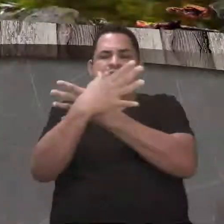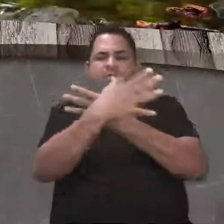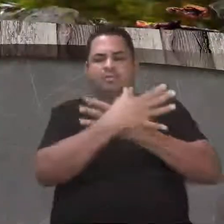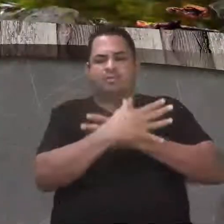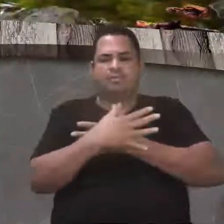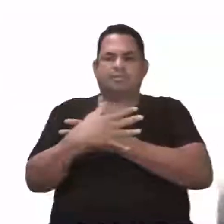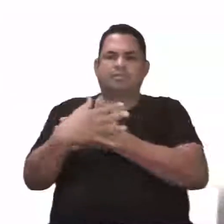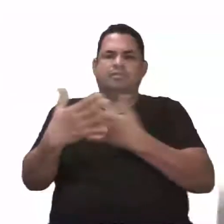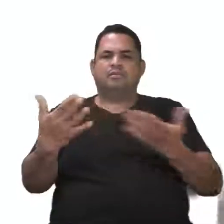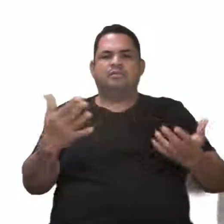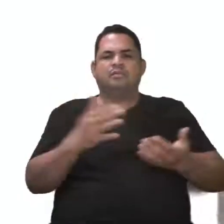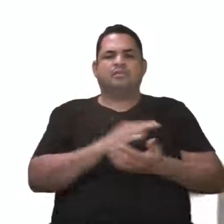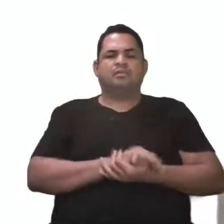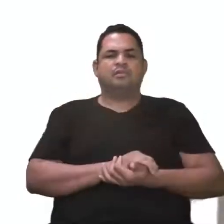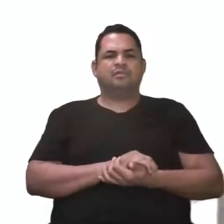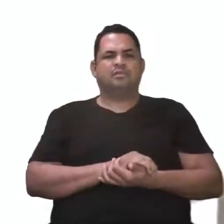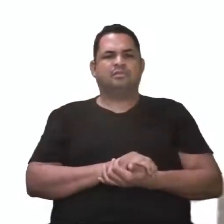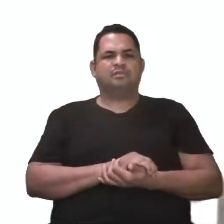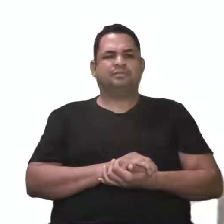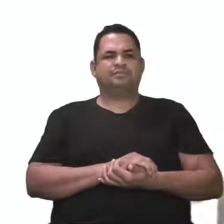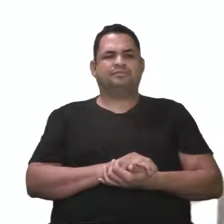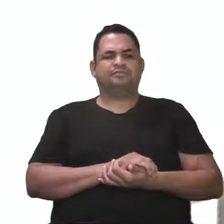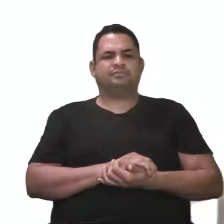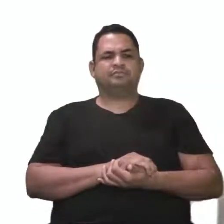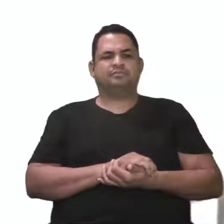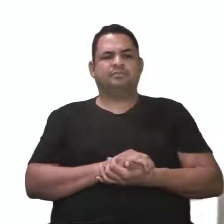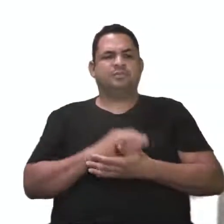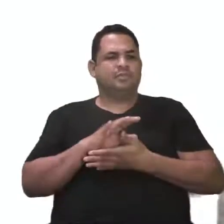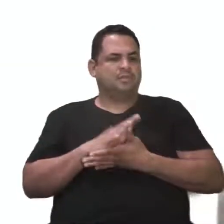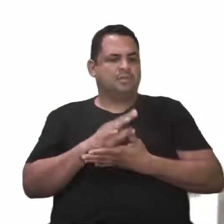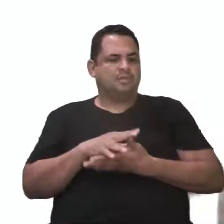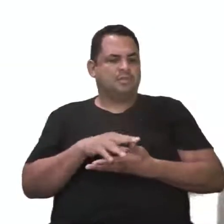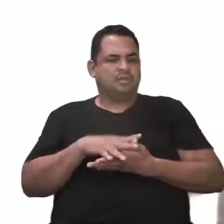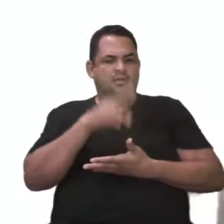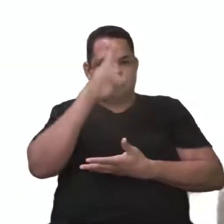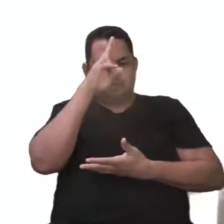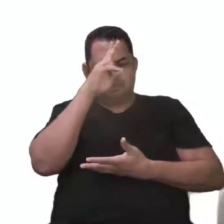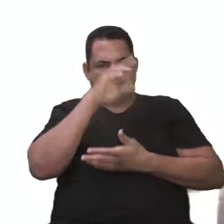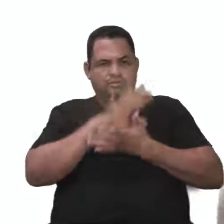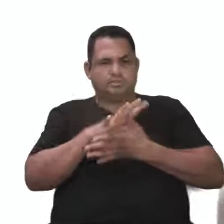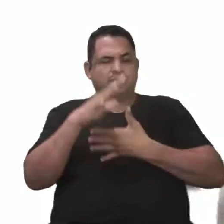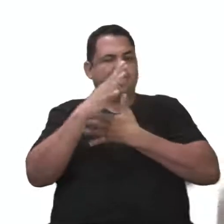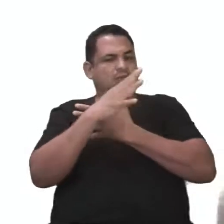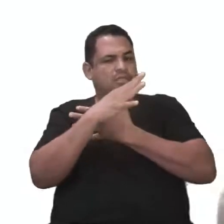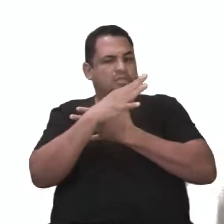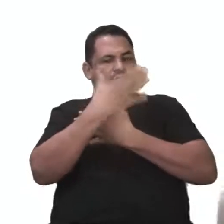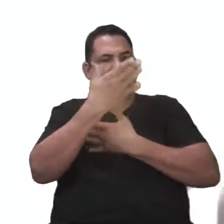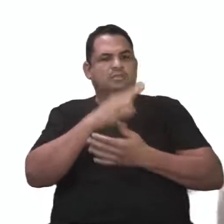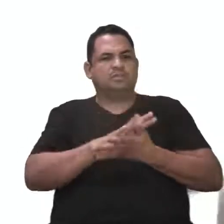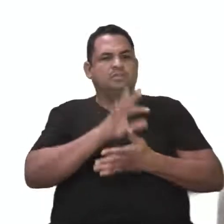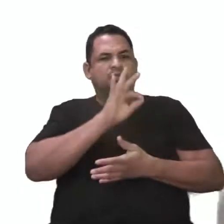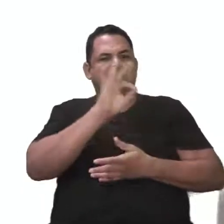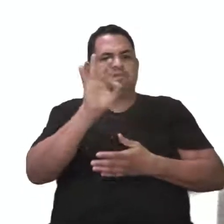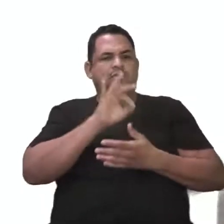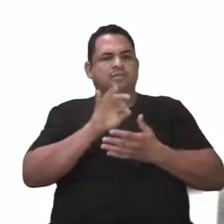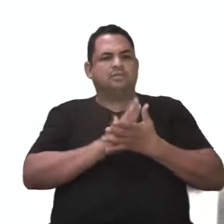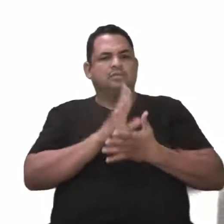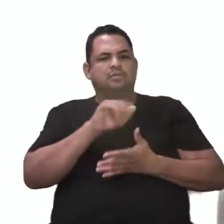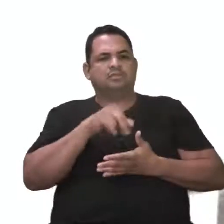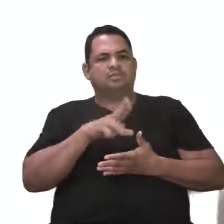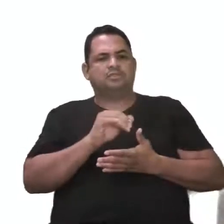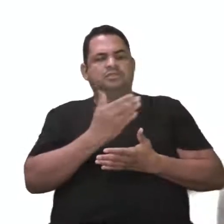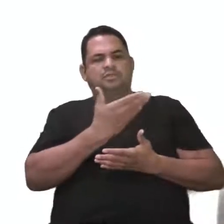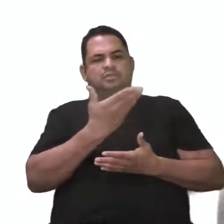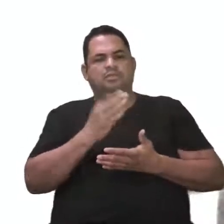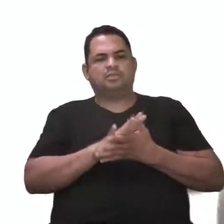prosseguir? Olha lá. A asa do inseto, né, mostrando aí as nervuras, o material de quitina, que é